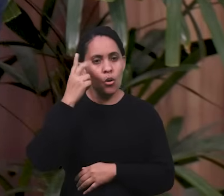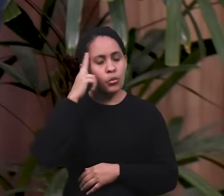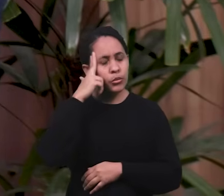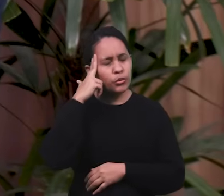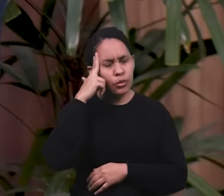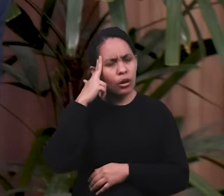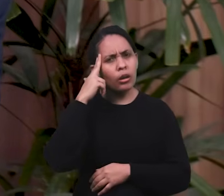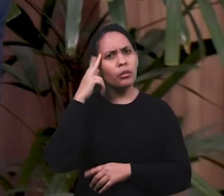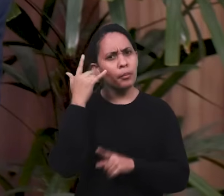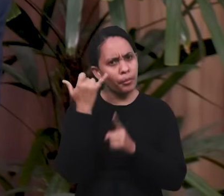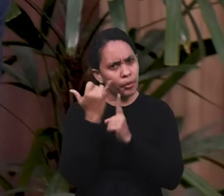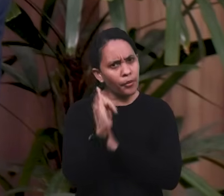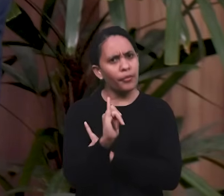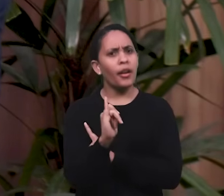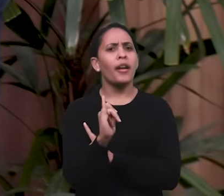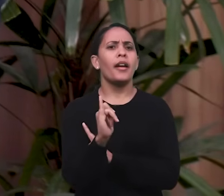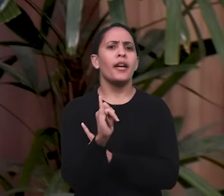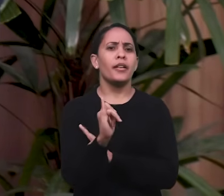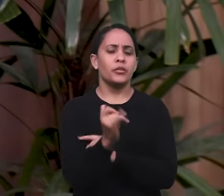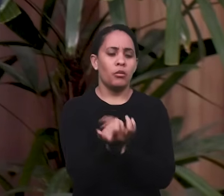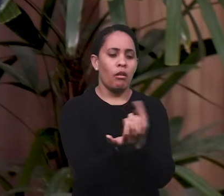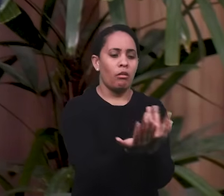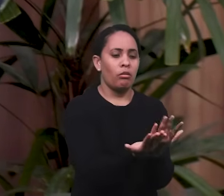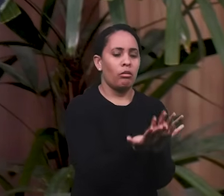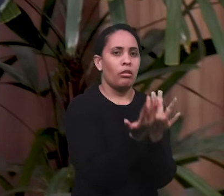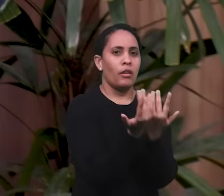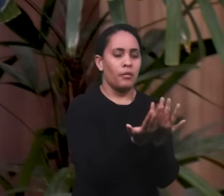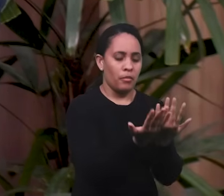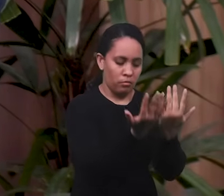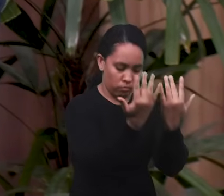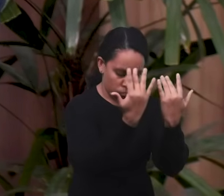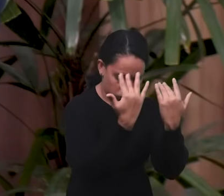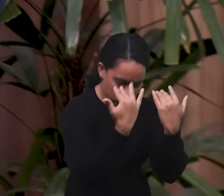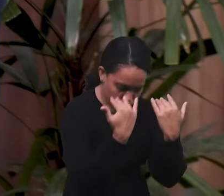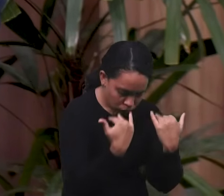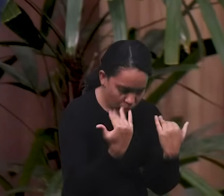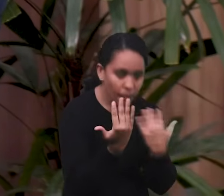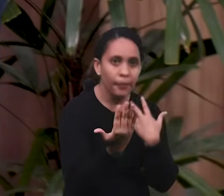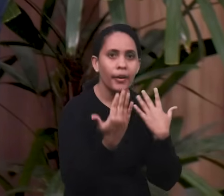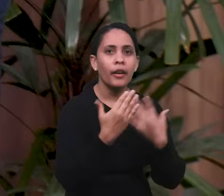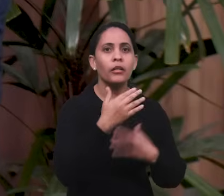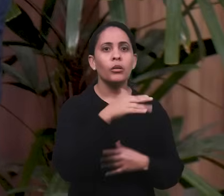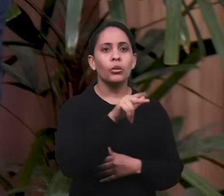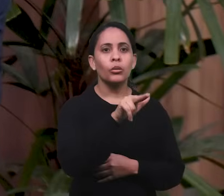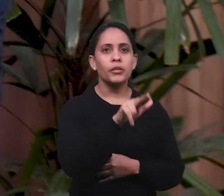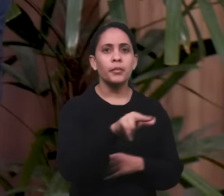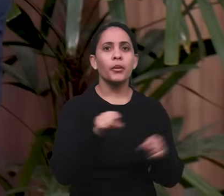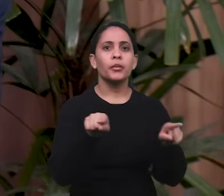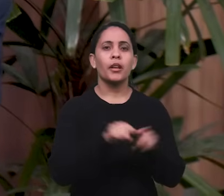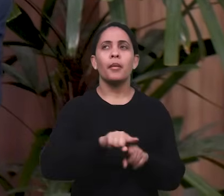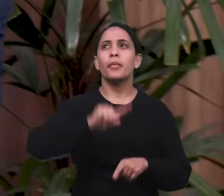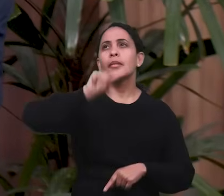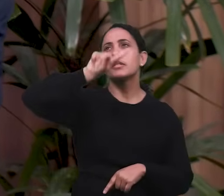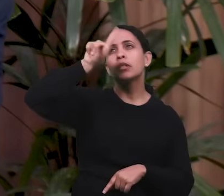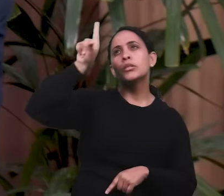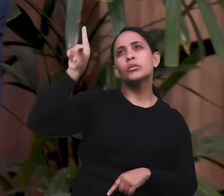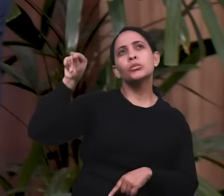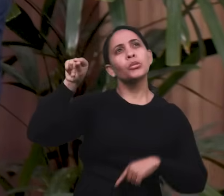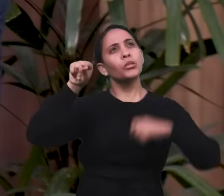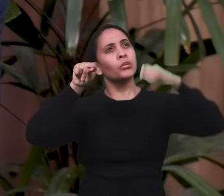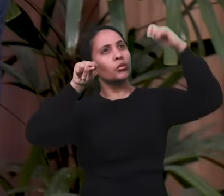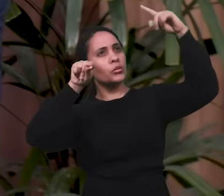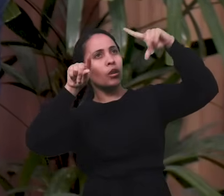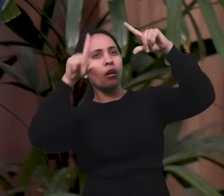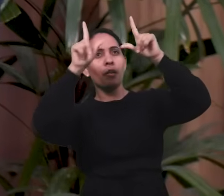sonhos proféticos, né, das espigas que se iam curvar diante dele, que eram os irmãos dele. Depois a lua, o sol,